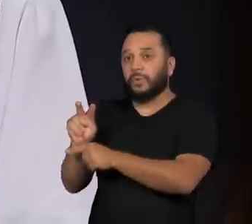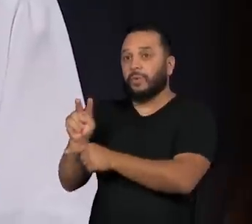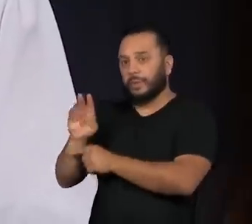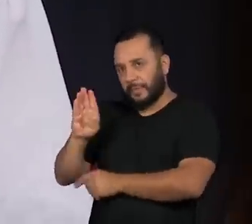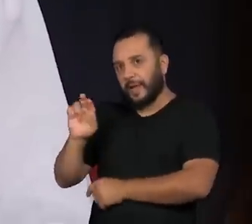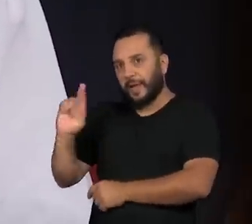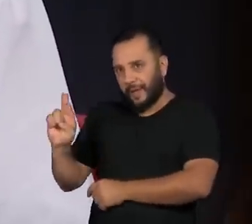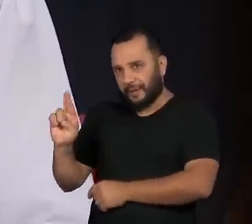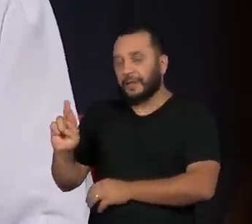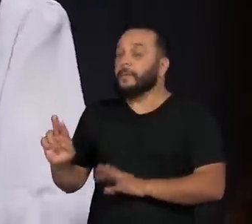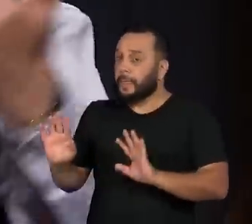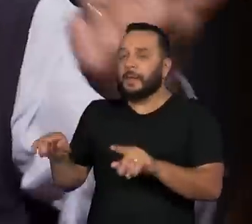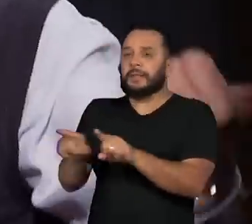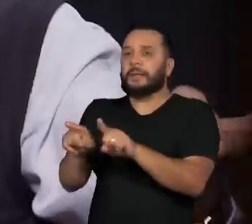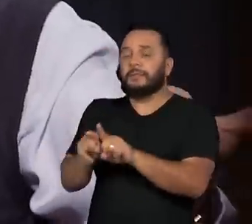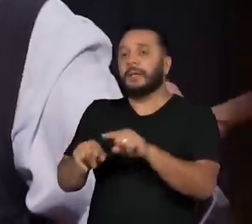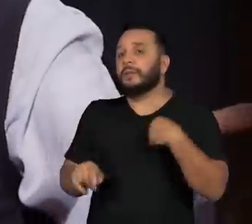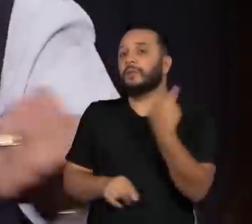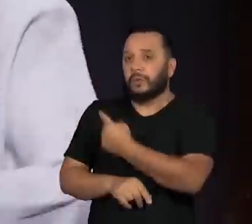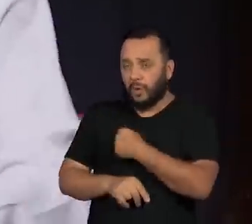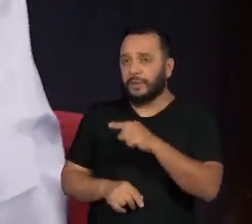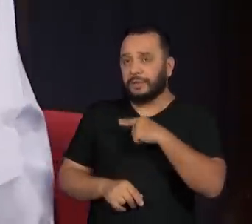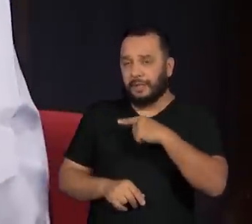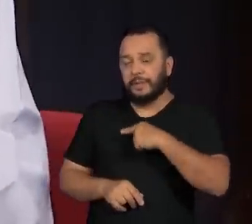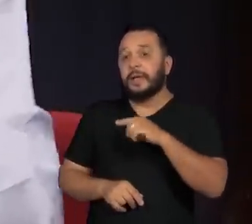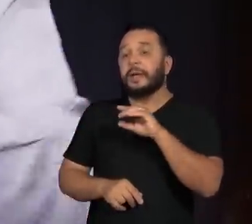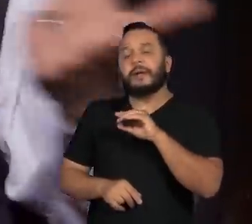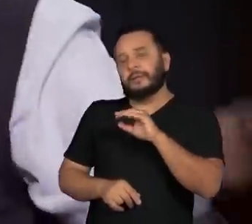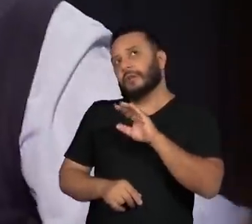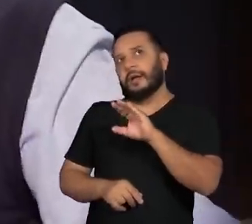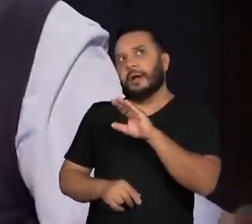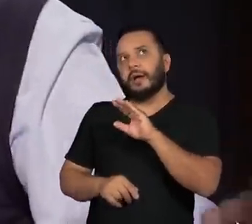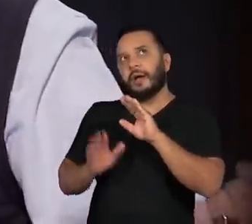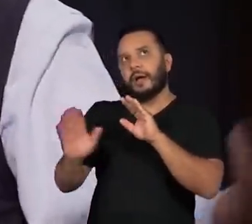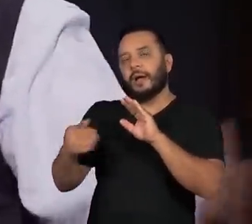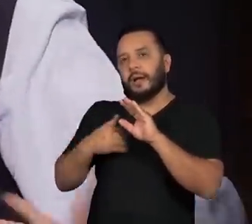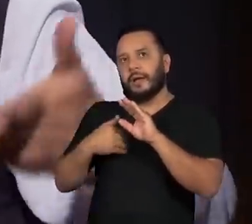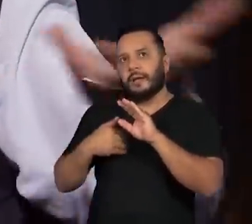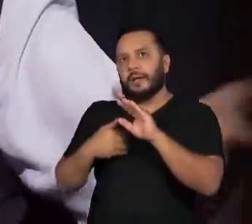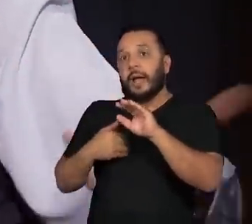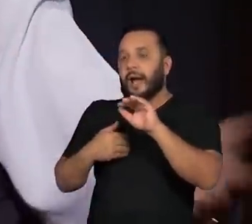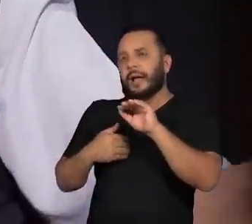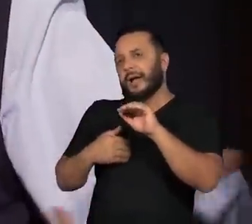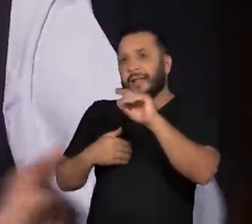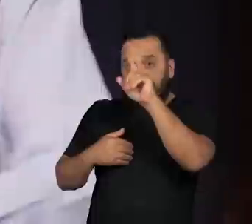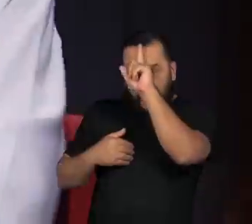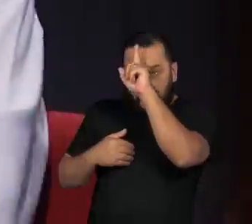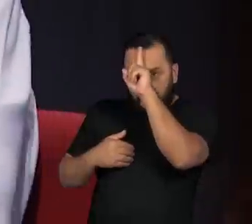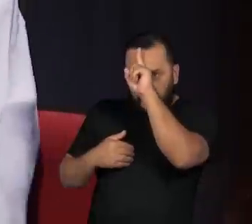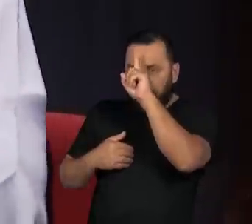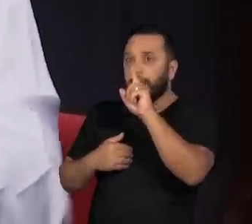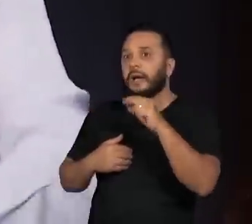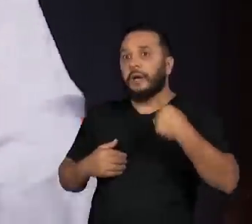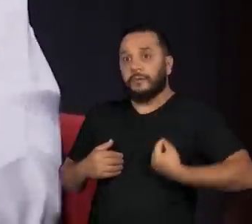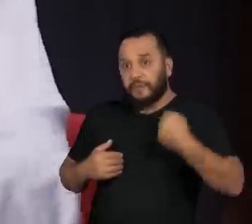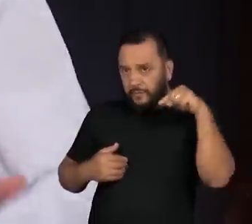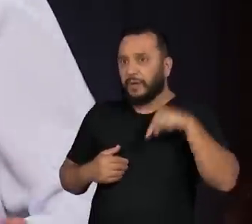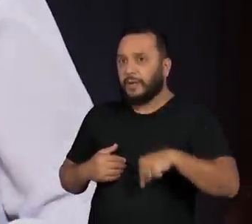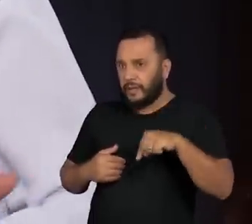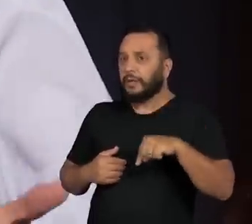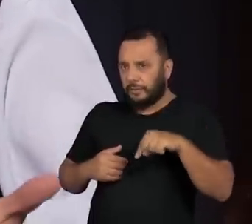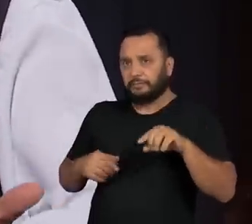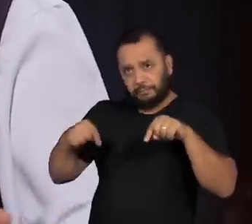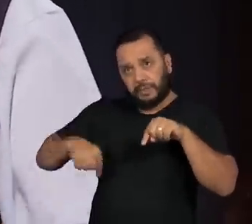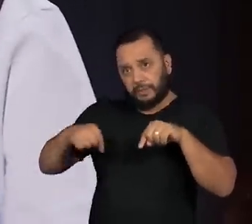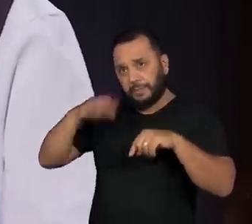de é da Alemanha mora com a gente e nós moramos na Alemanha quer dizer nem eles pagam para nós né nós pagamos para eles porque eles tem que ter uma presença no Brasil para melhorar